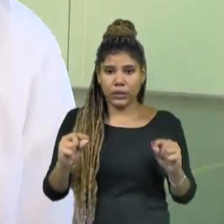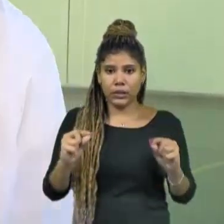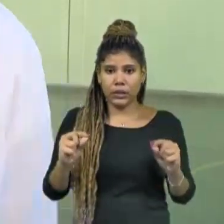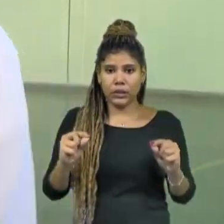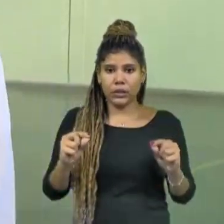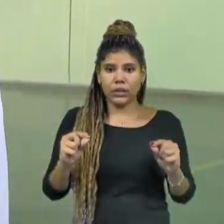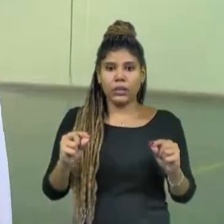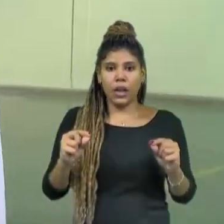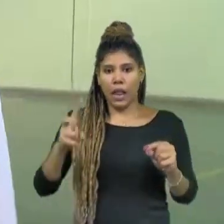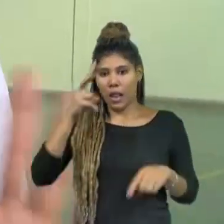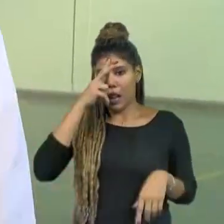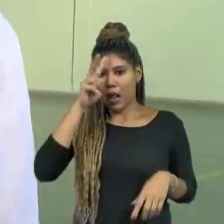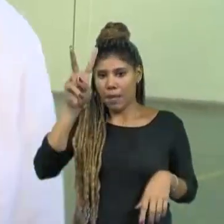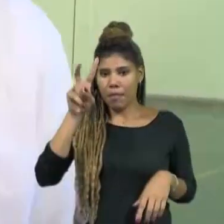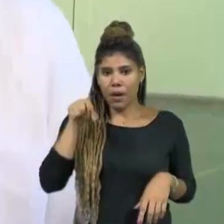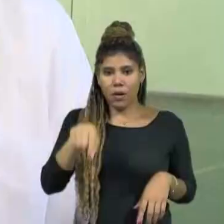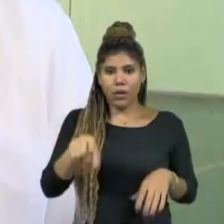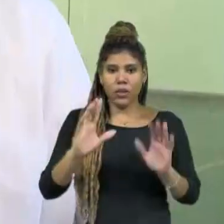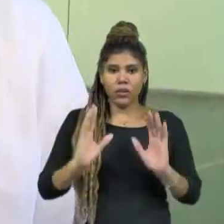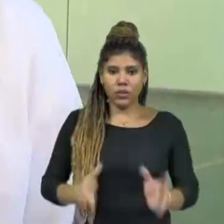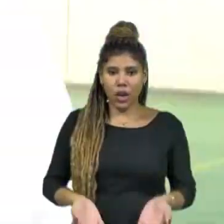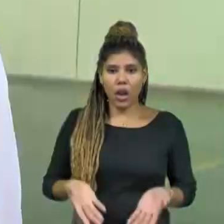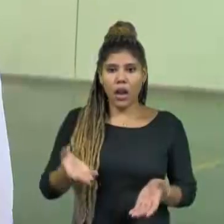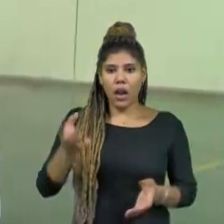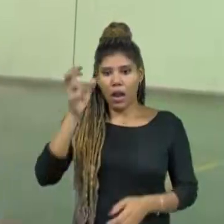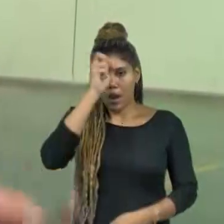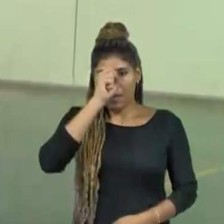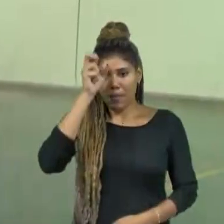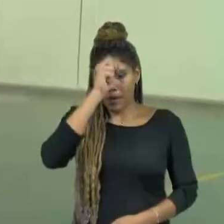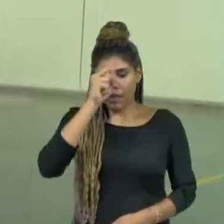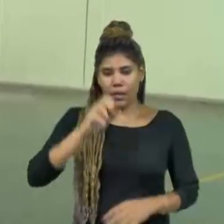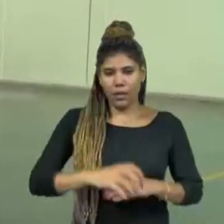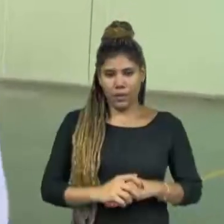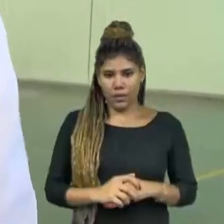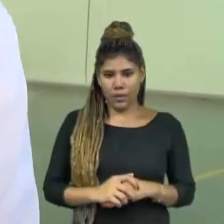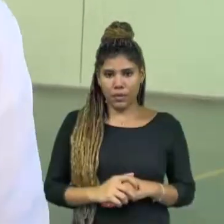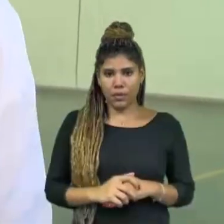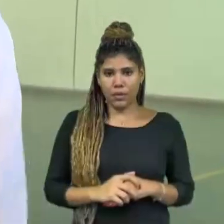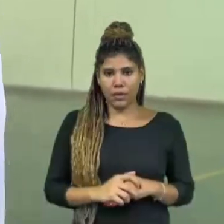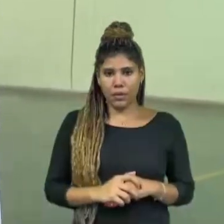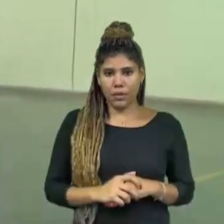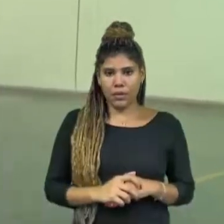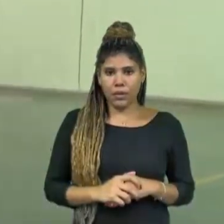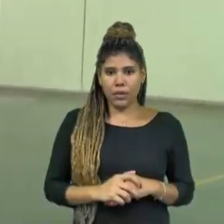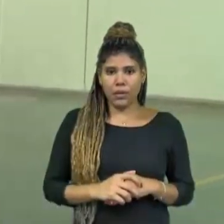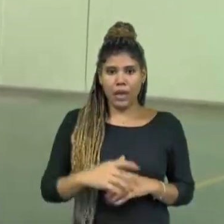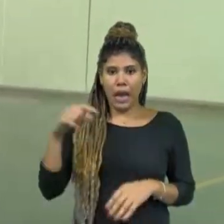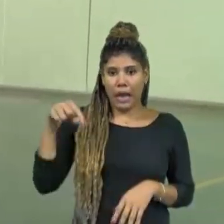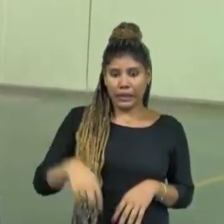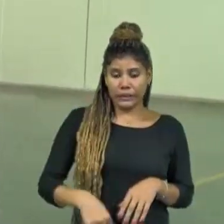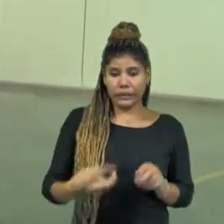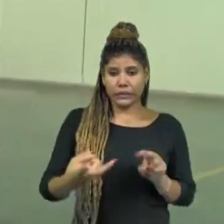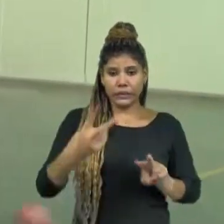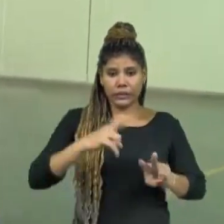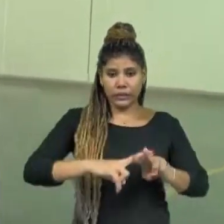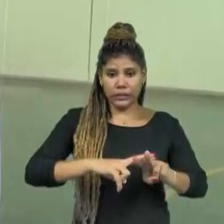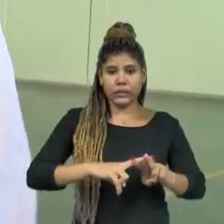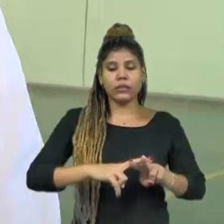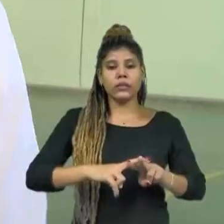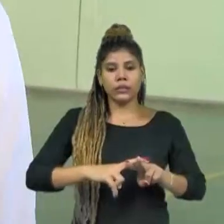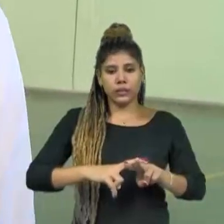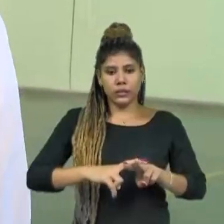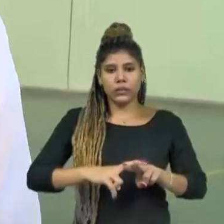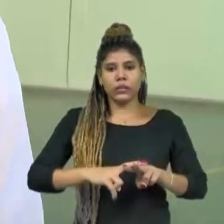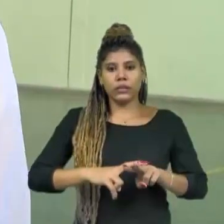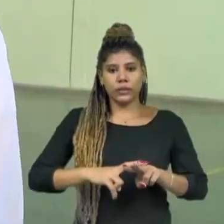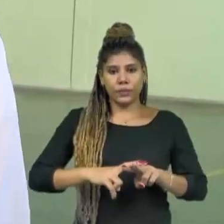rememorá-los do que eles já aprenderam um dia em algum momento escolar. A ressocialização dos nossos internos aqui no Ceará, né, aqui nas nossas